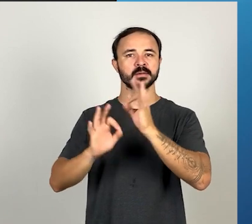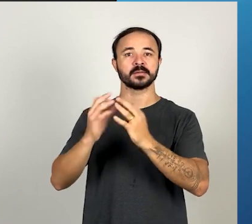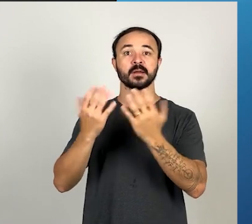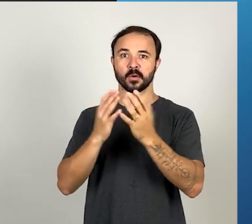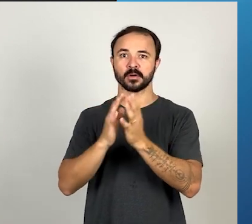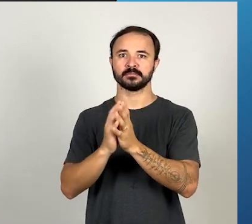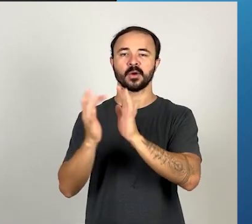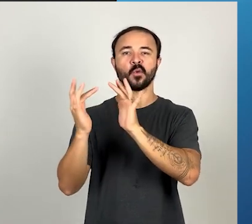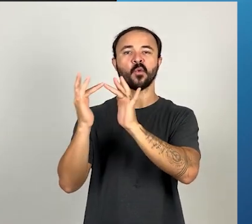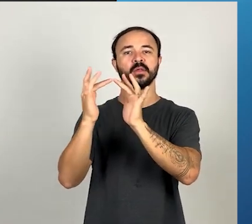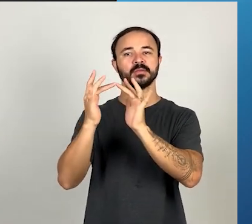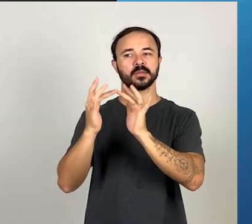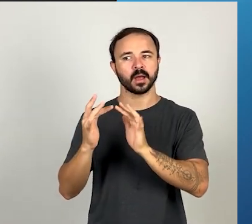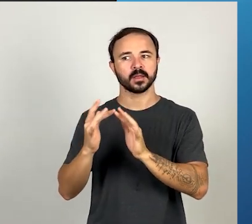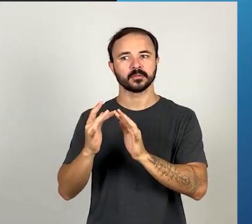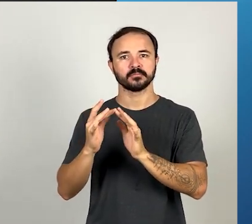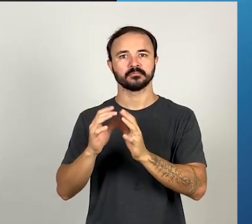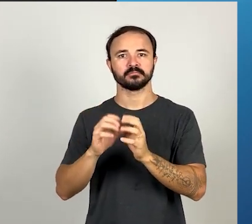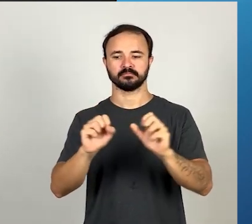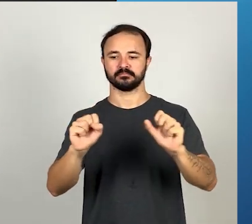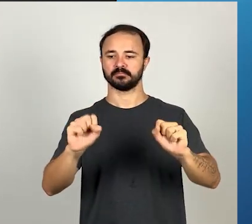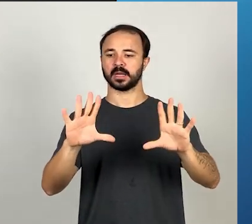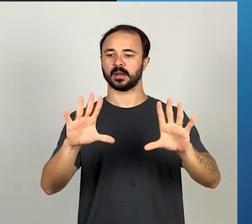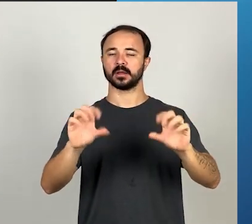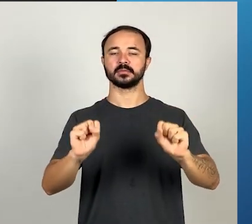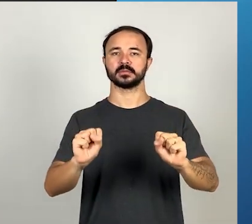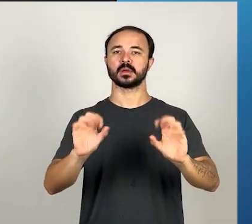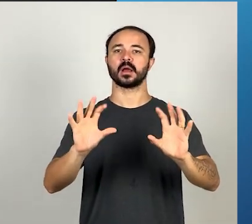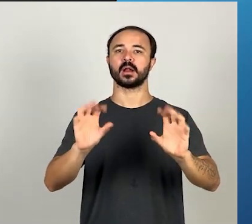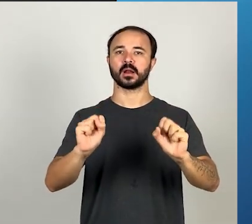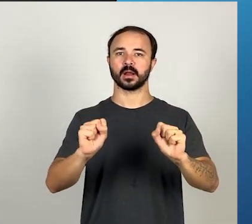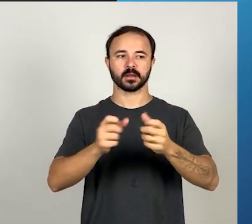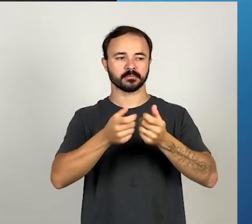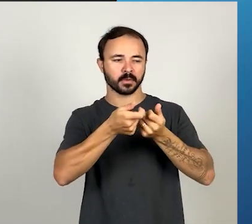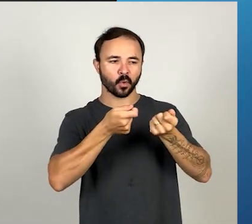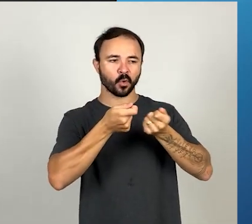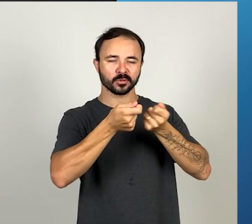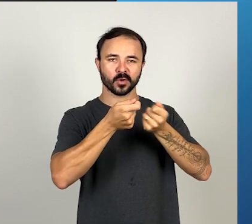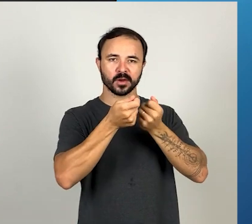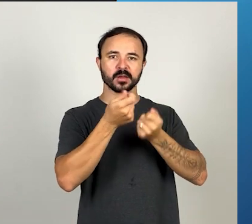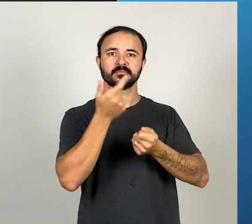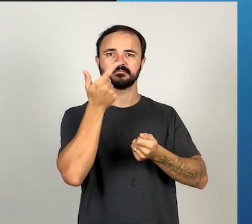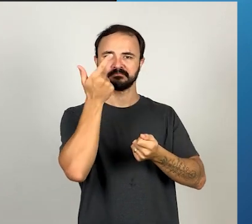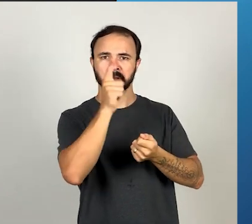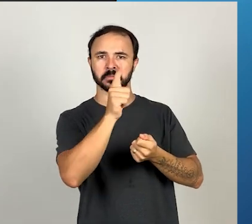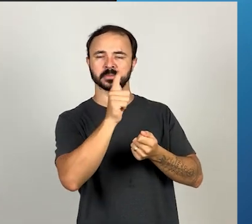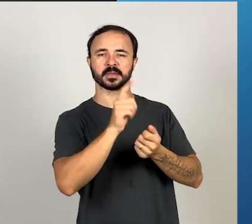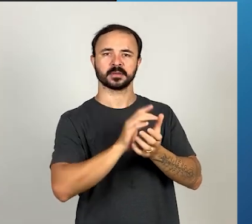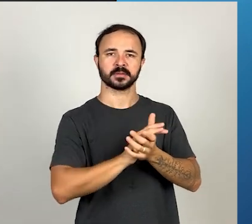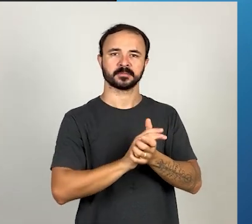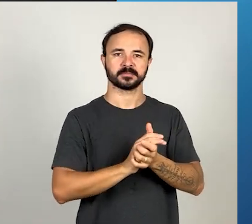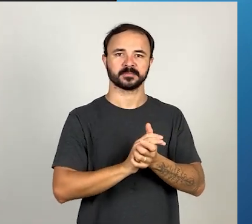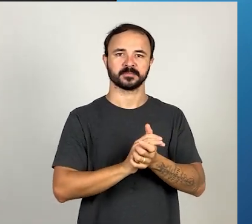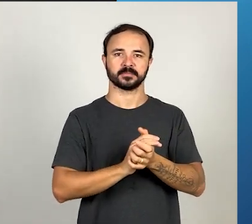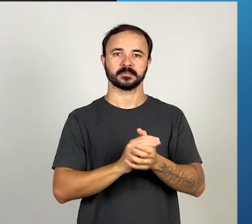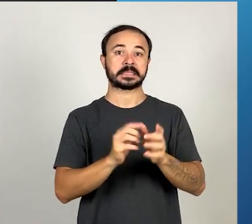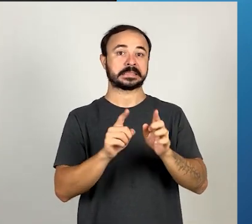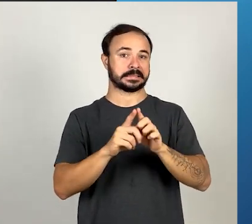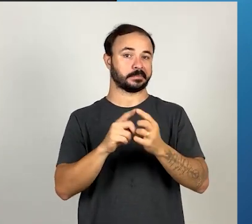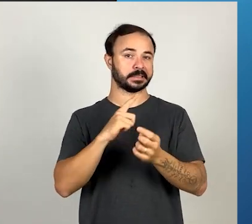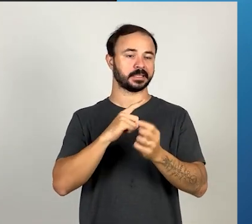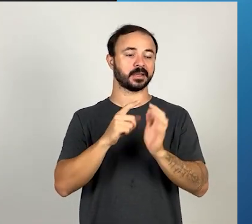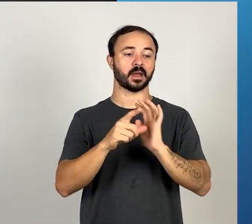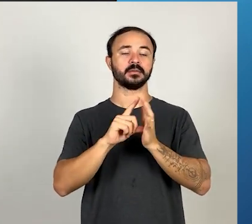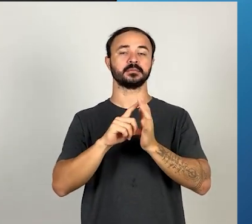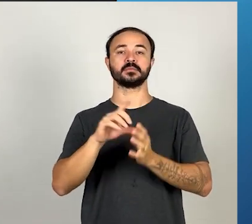agora a opção de low, ou seja, ele vai desligar o LED. Entre ligar e desligar nós temos uma declaração que é o delay,